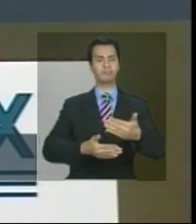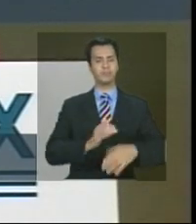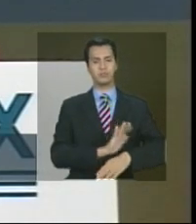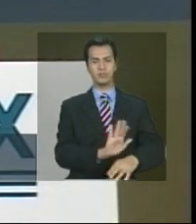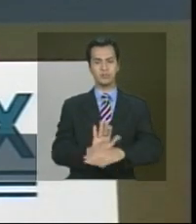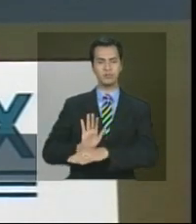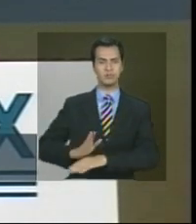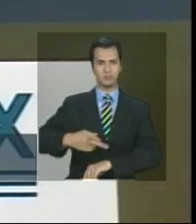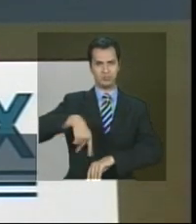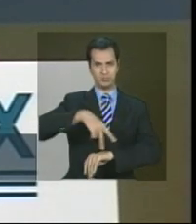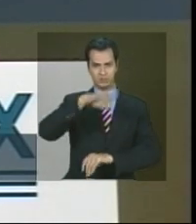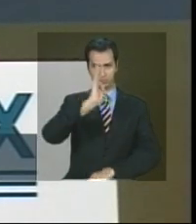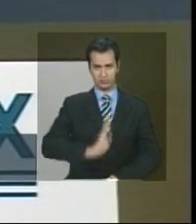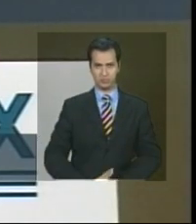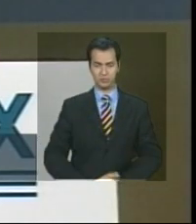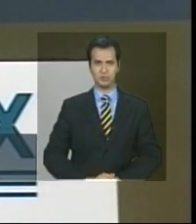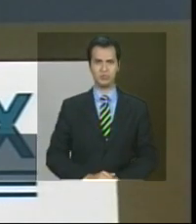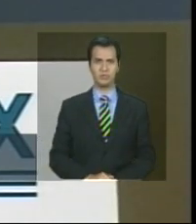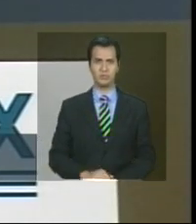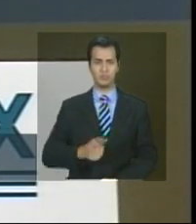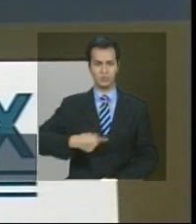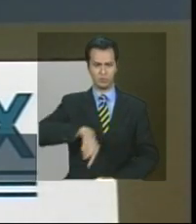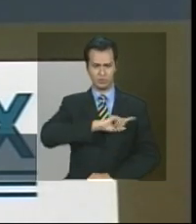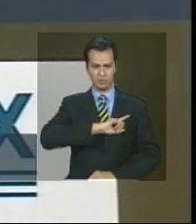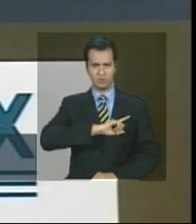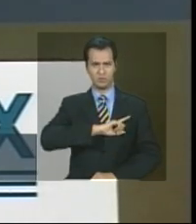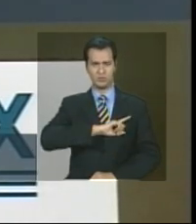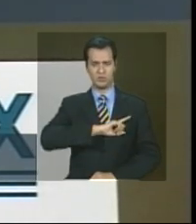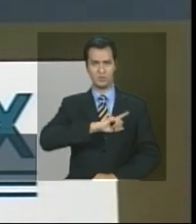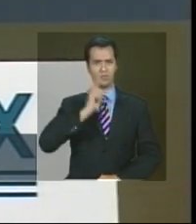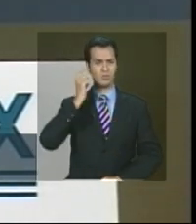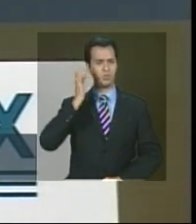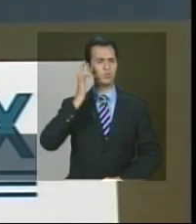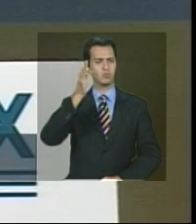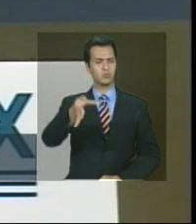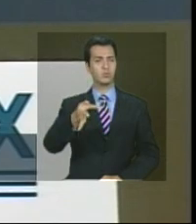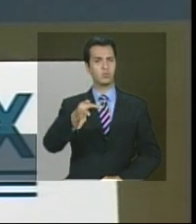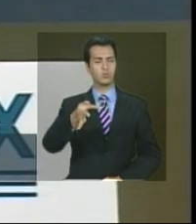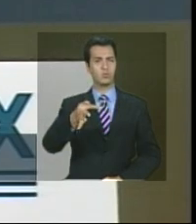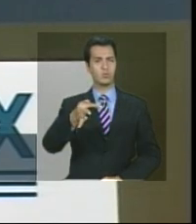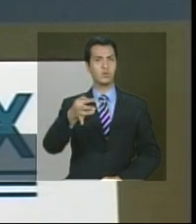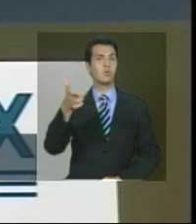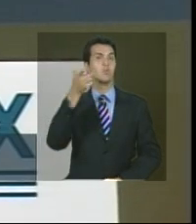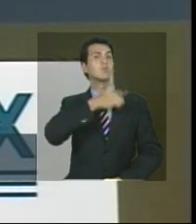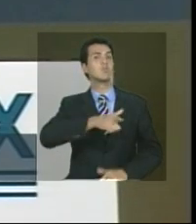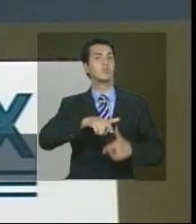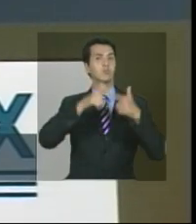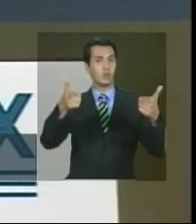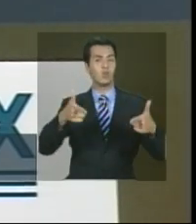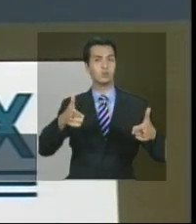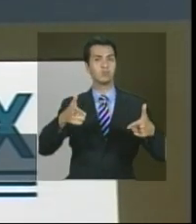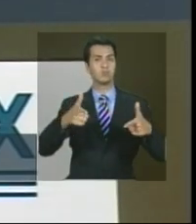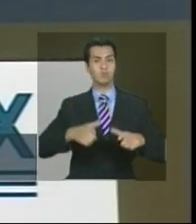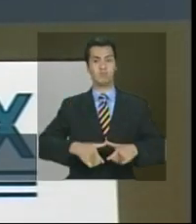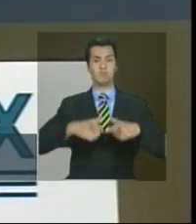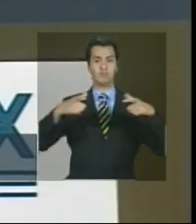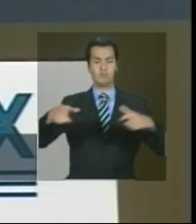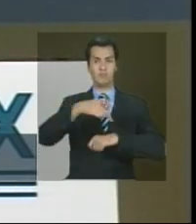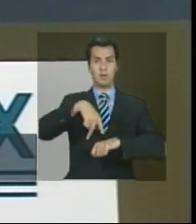país. Nós não seremos o que poderemos ser, um